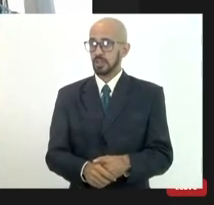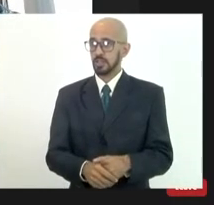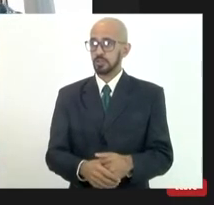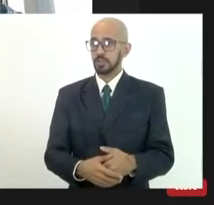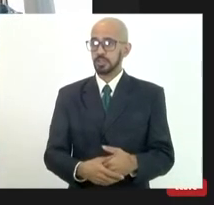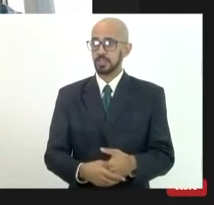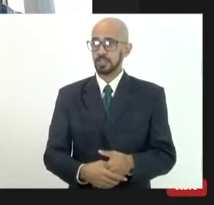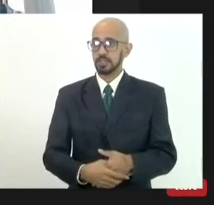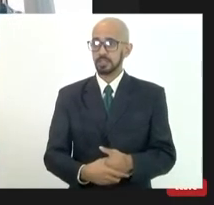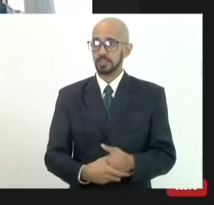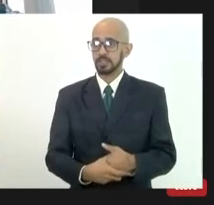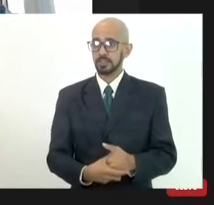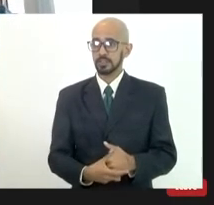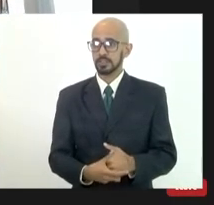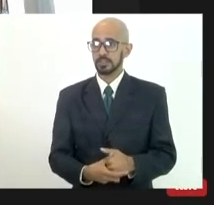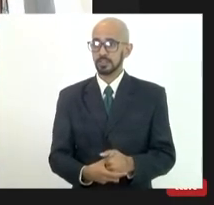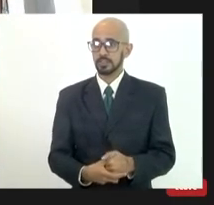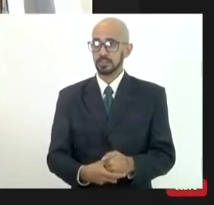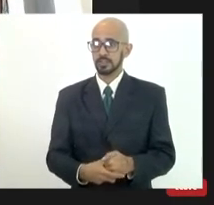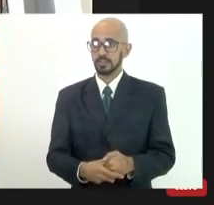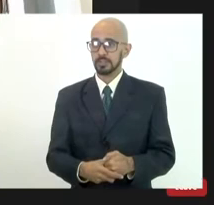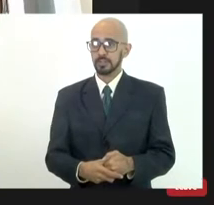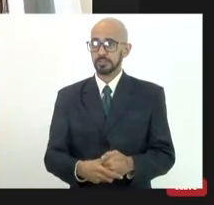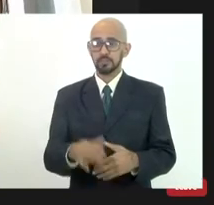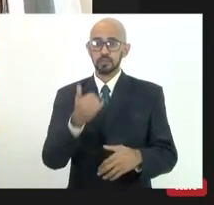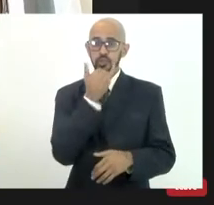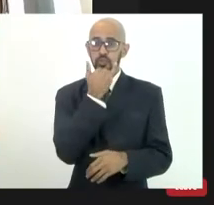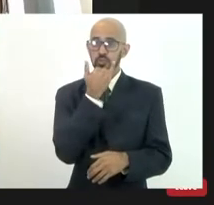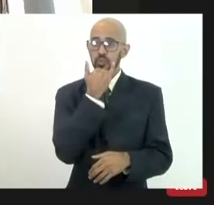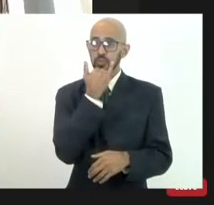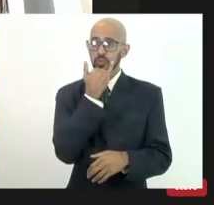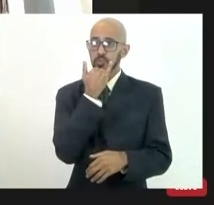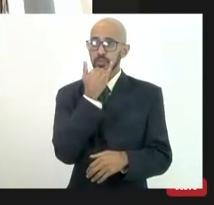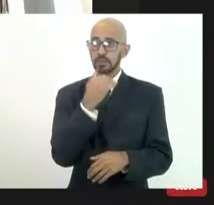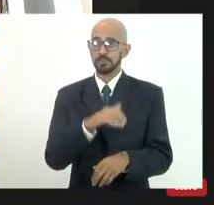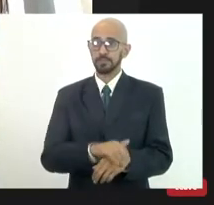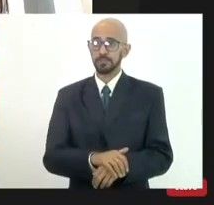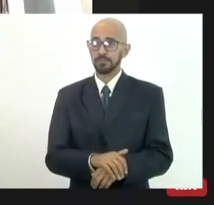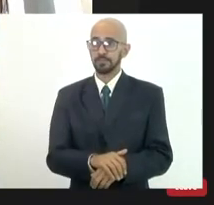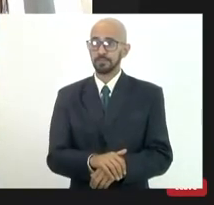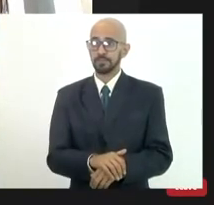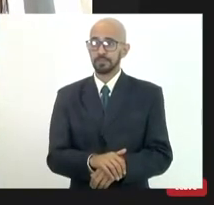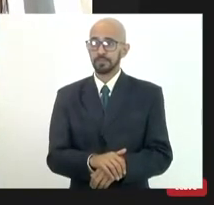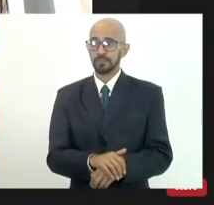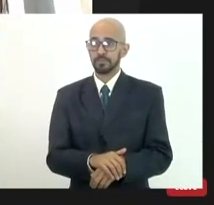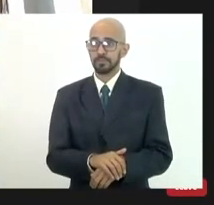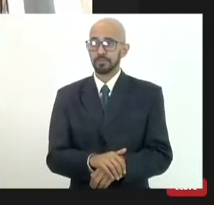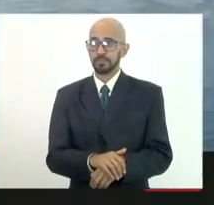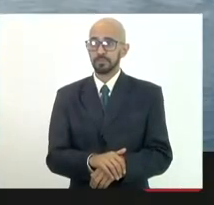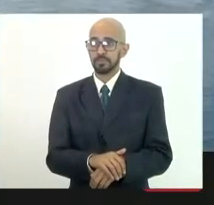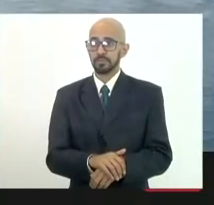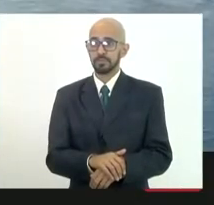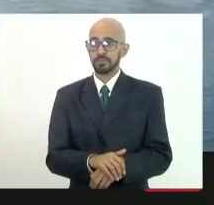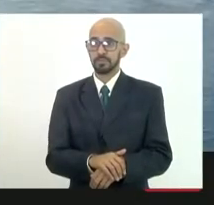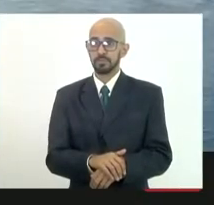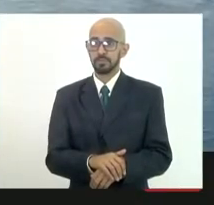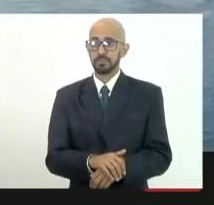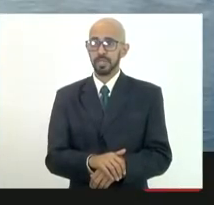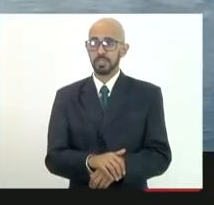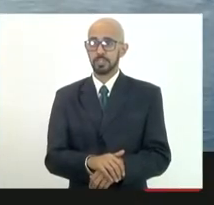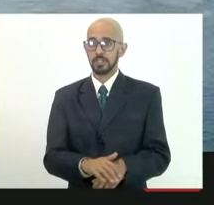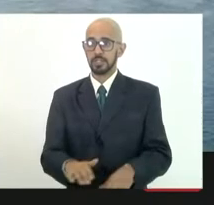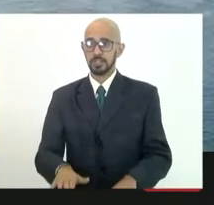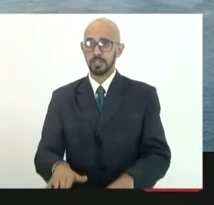Desculpa, meu celular entrou a ligação aqui e acabou entrando no computador que eu estou usando. Dizer da minha satisfação, saudar